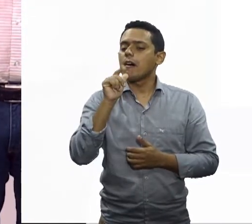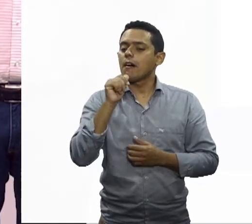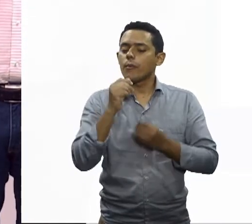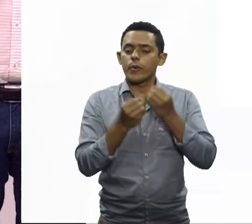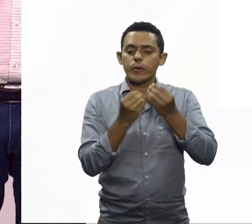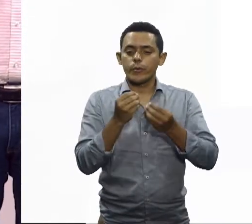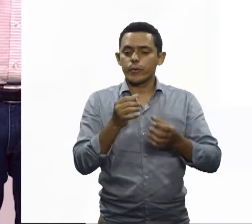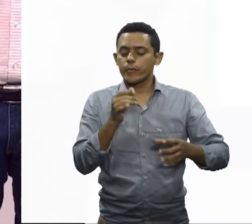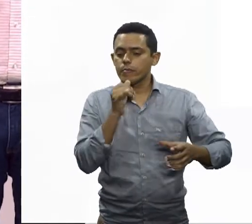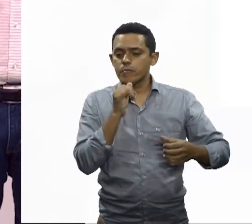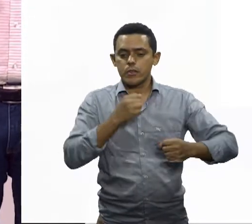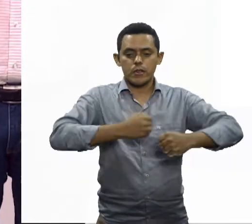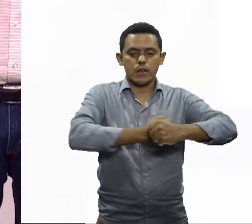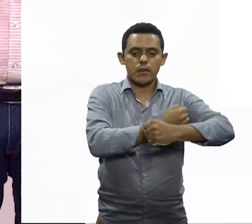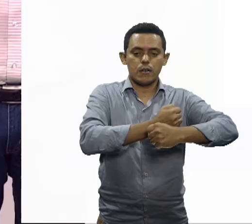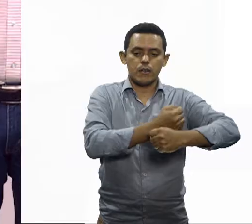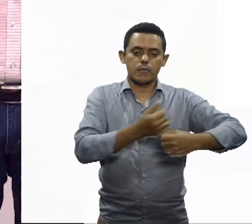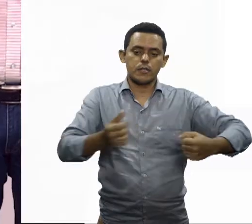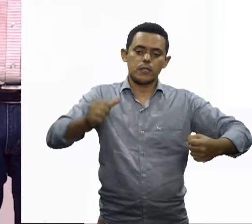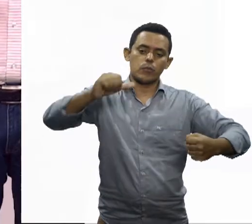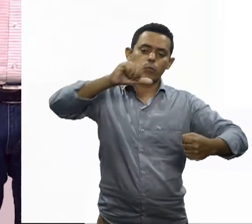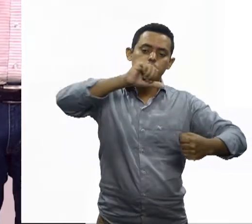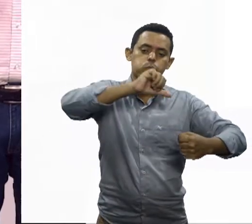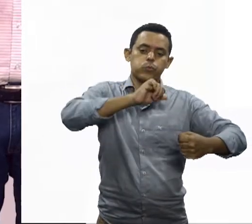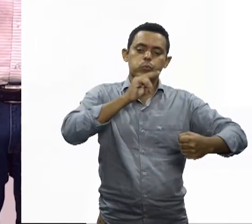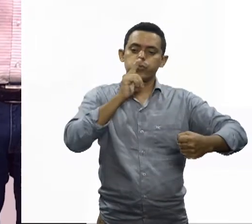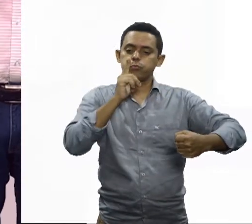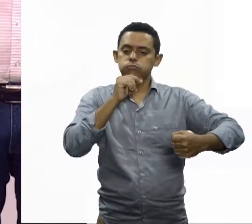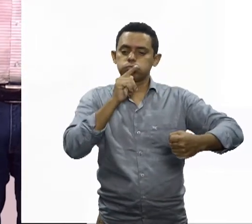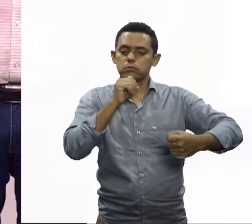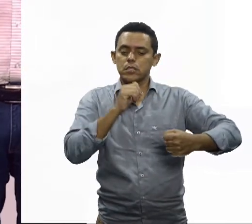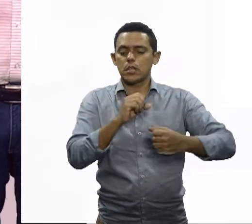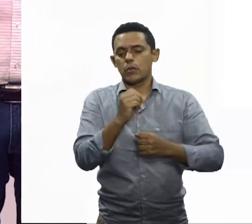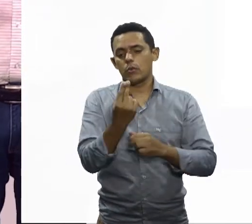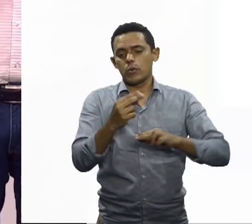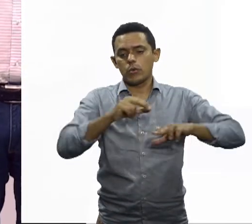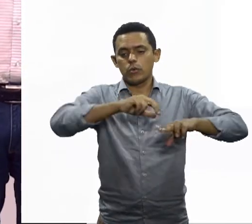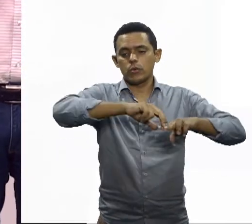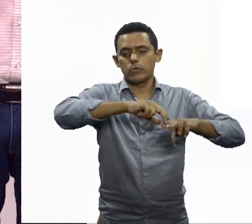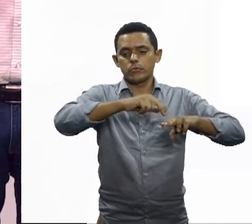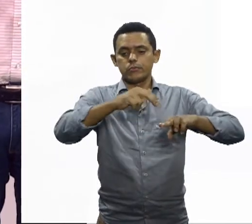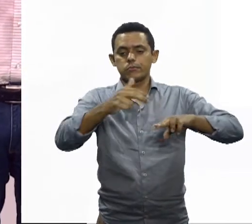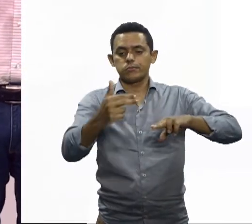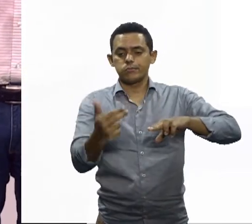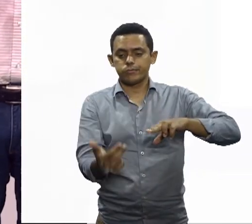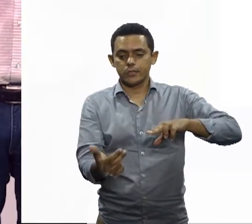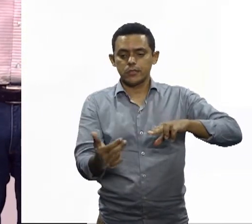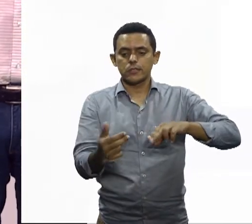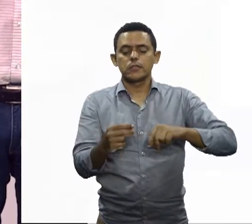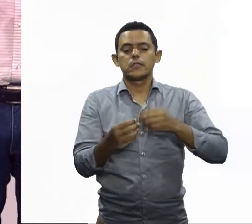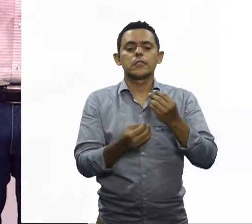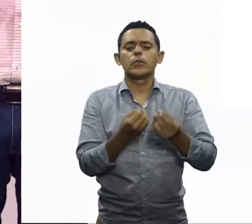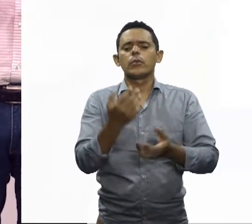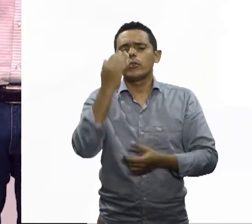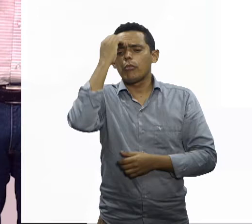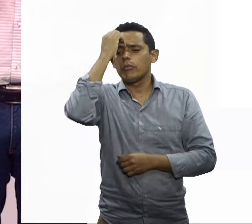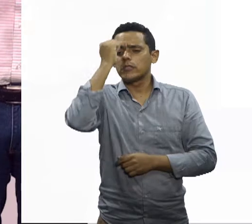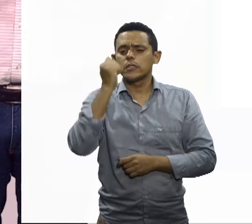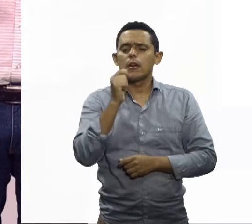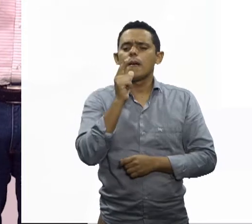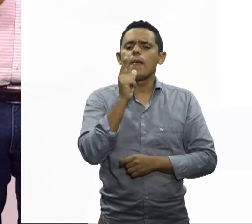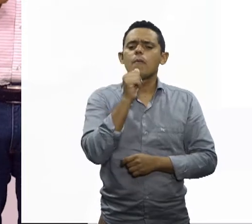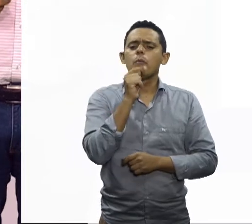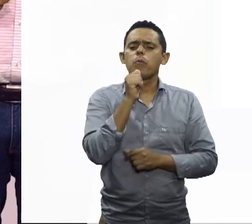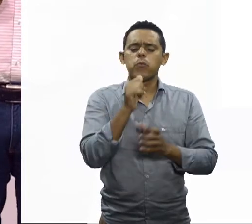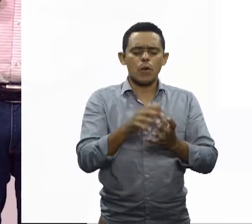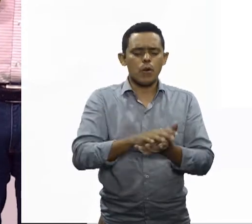na panela de pressão, que vocês vão comprar no supermercado, tem lá dizendo que é com 4 litros, tem dizendo também que é de 4,5, com 6